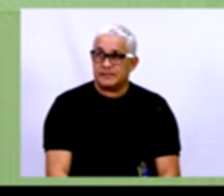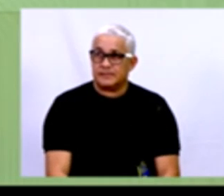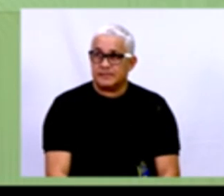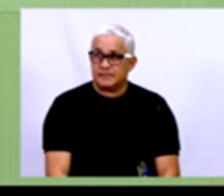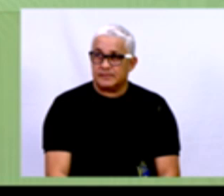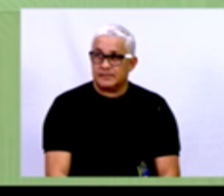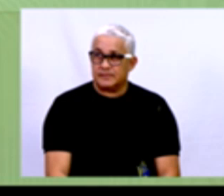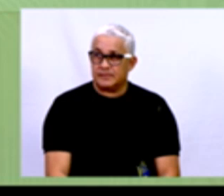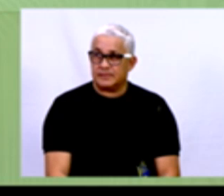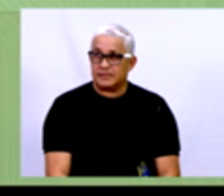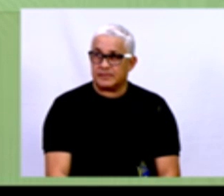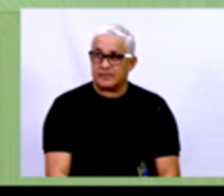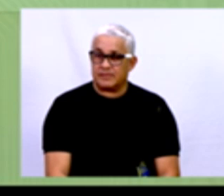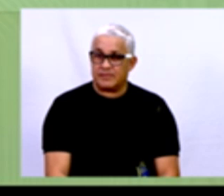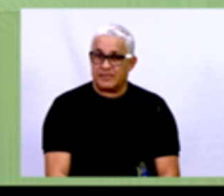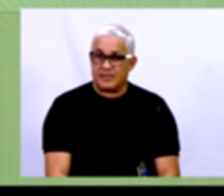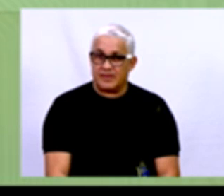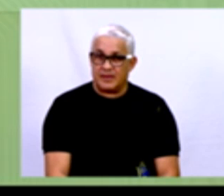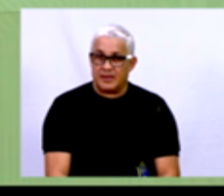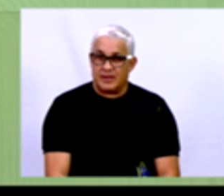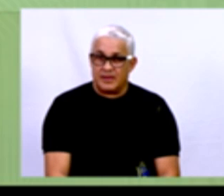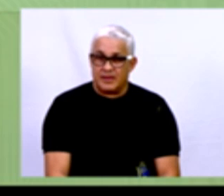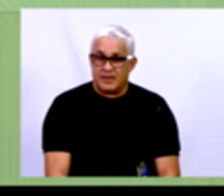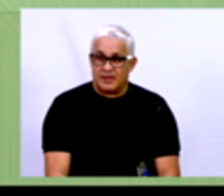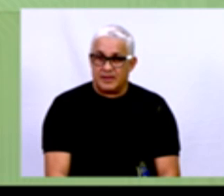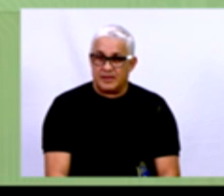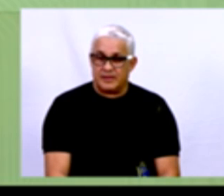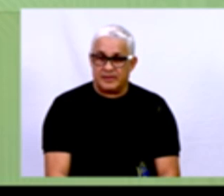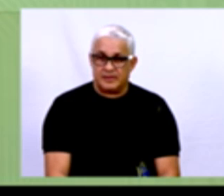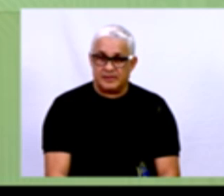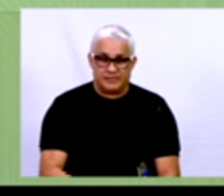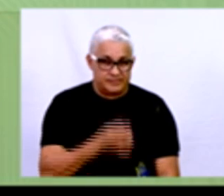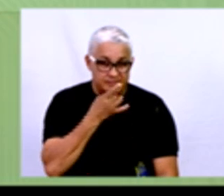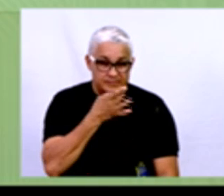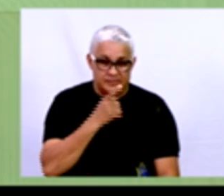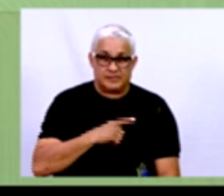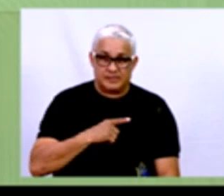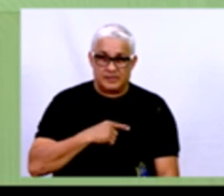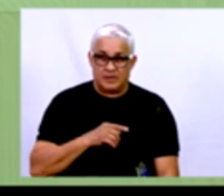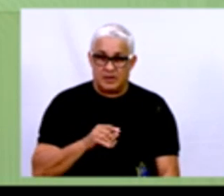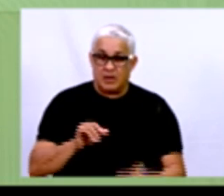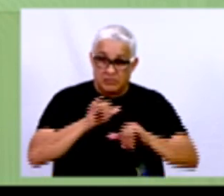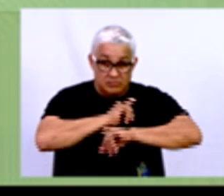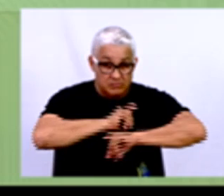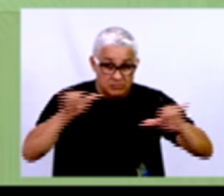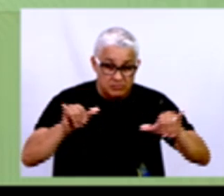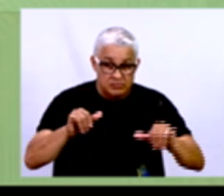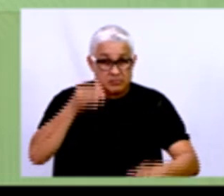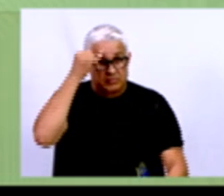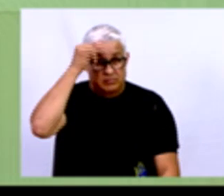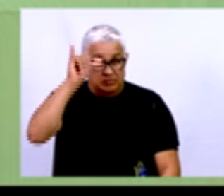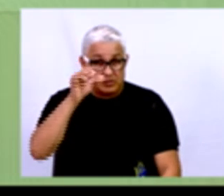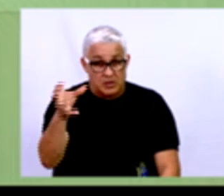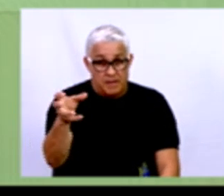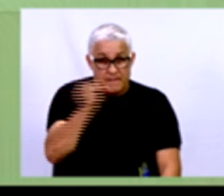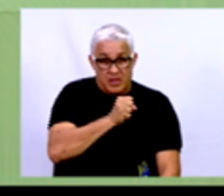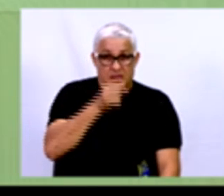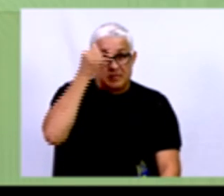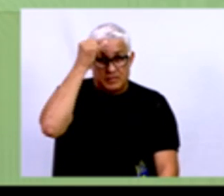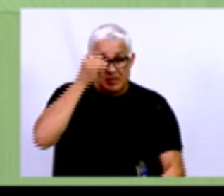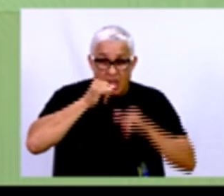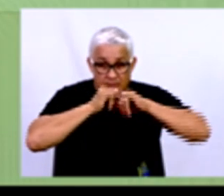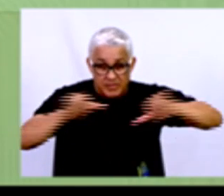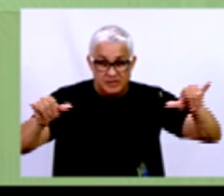Nesse outro caso, esse outro exemplo aí, ele é interessante, né? Nós temos aviso. Não remova este